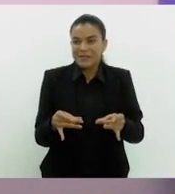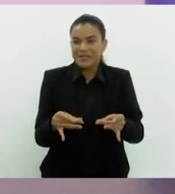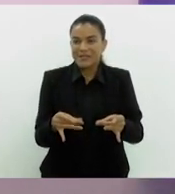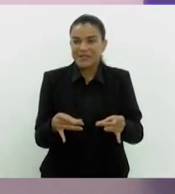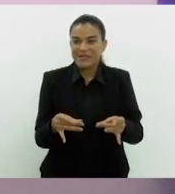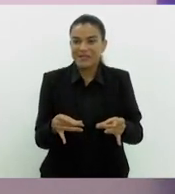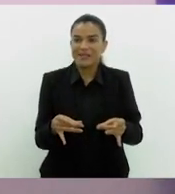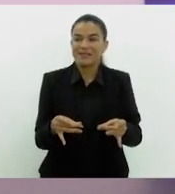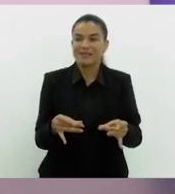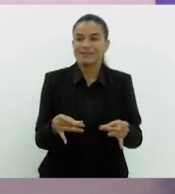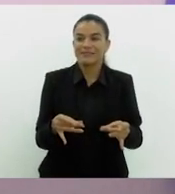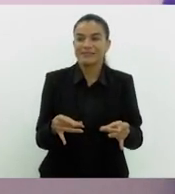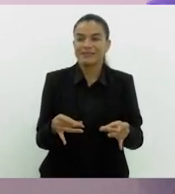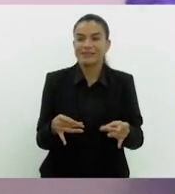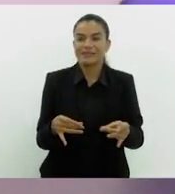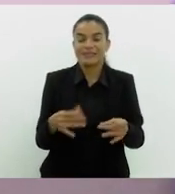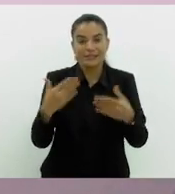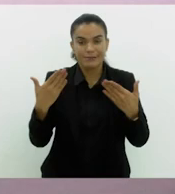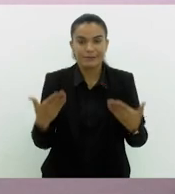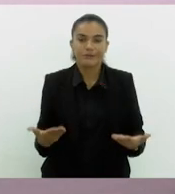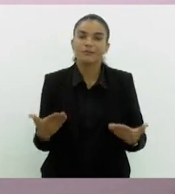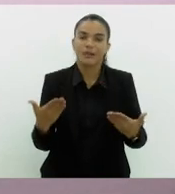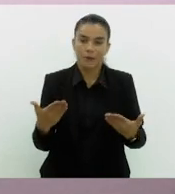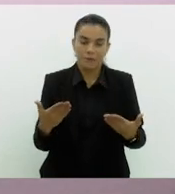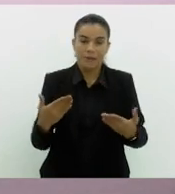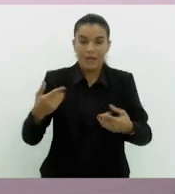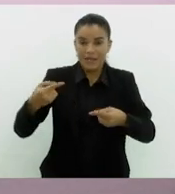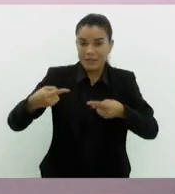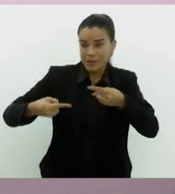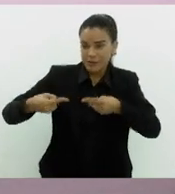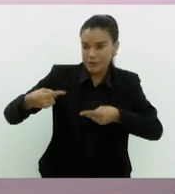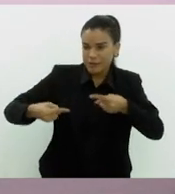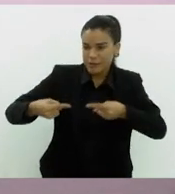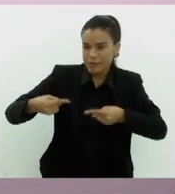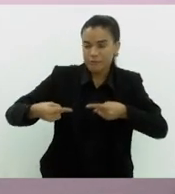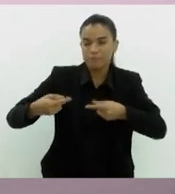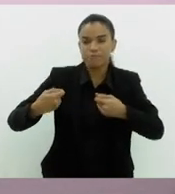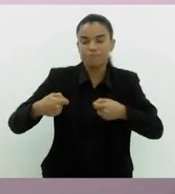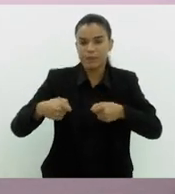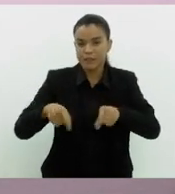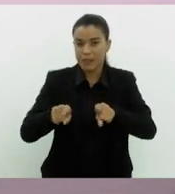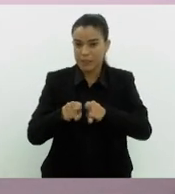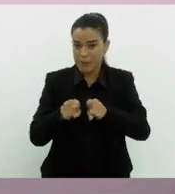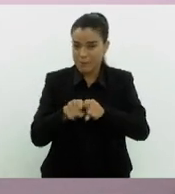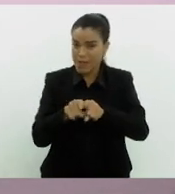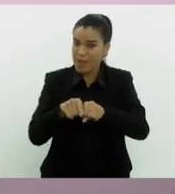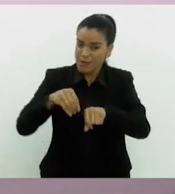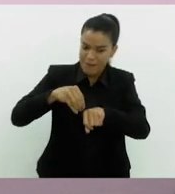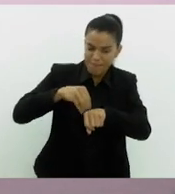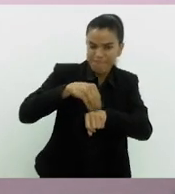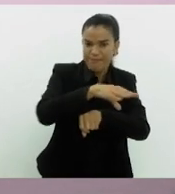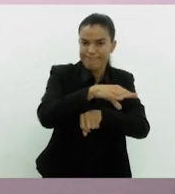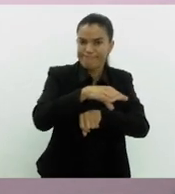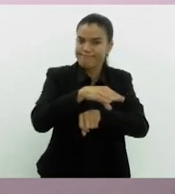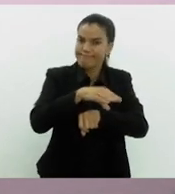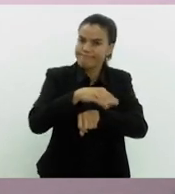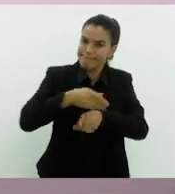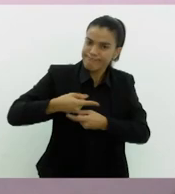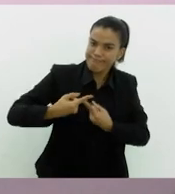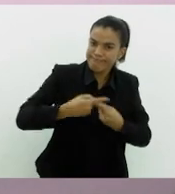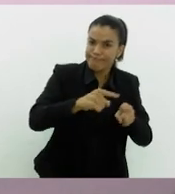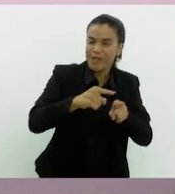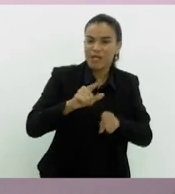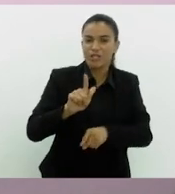Então, eu acho que esta discussão tem que atravessar também o G20, temos que colocar para o G20